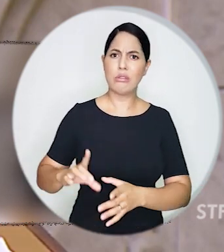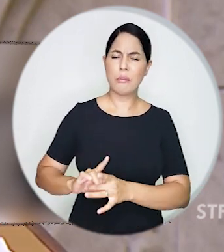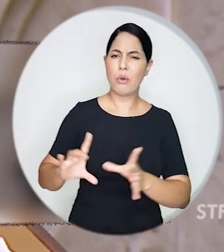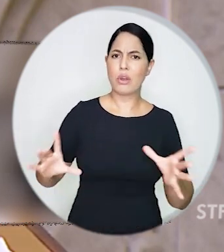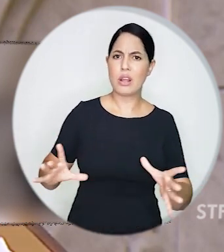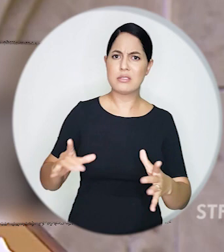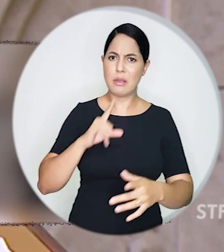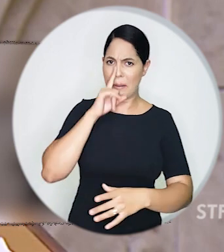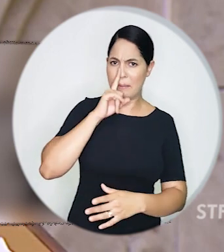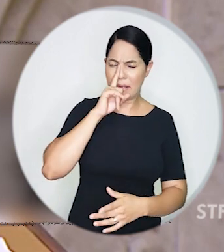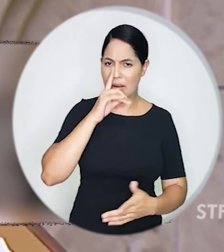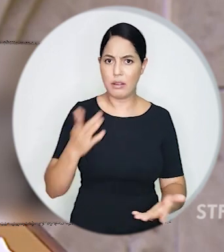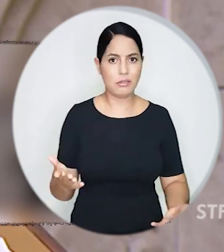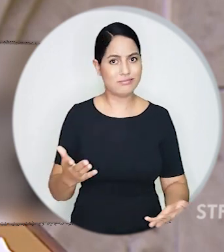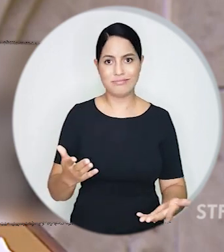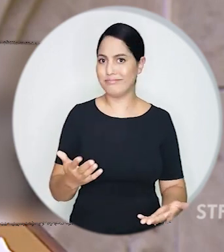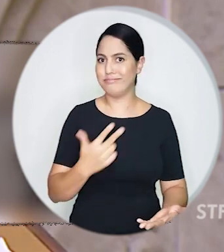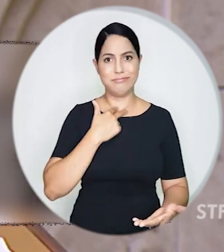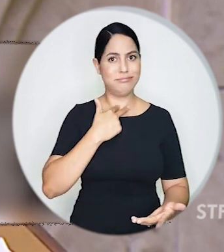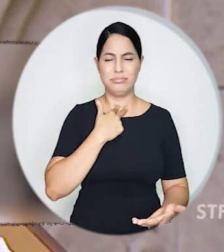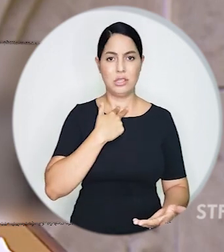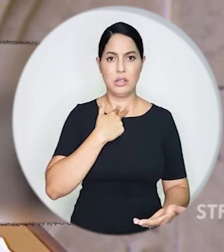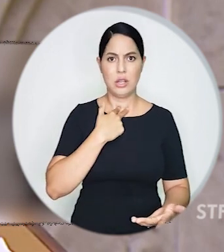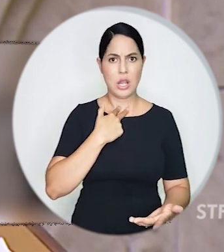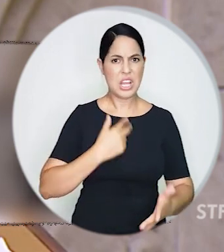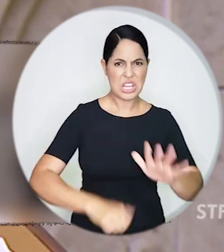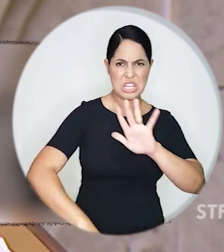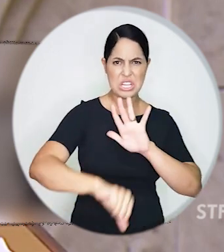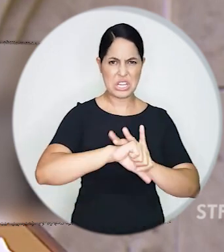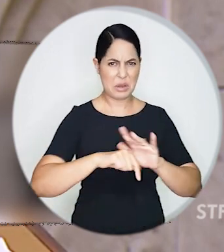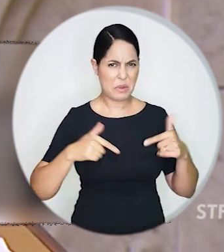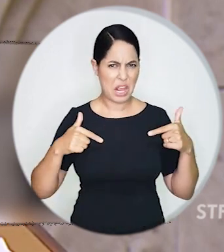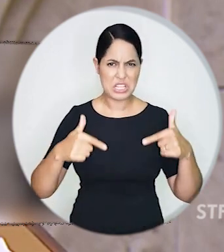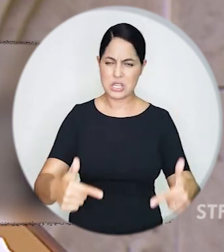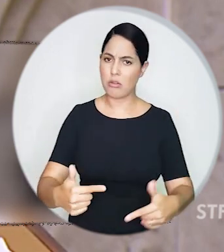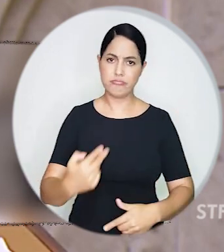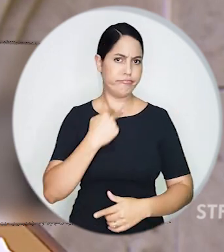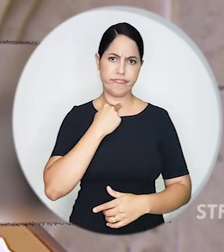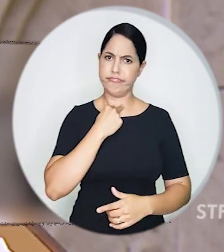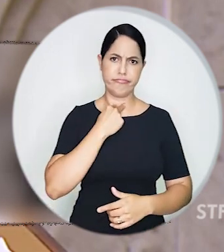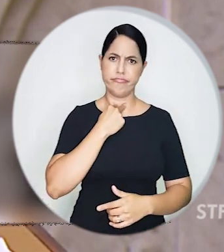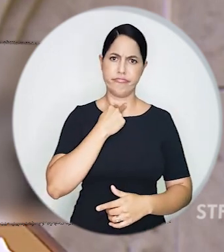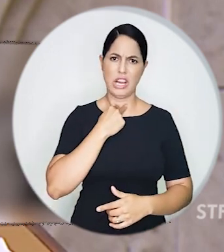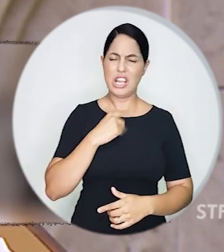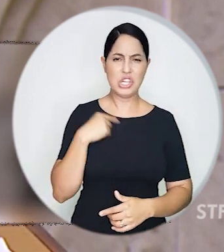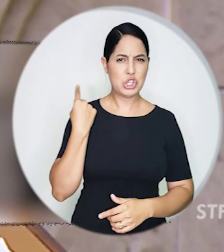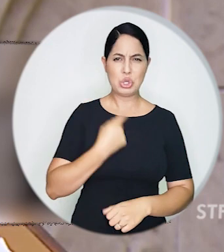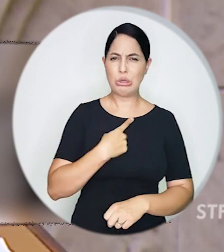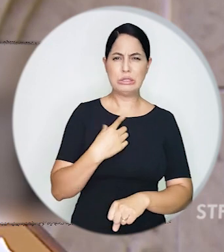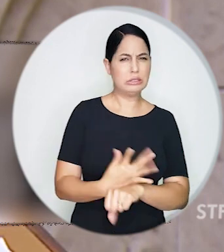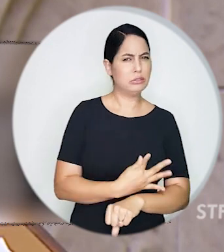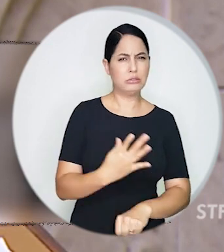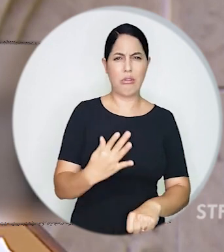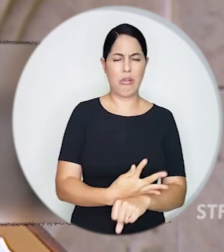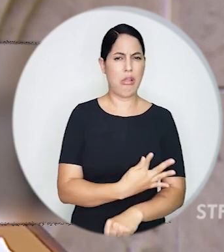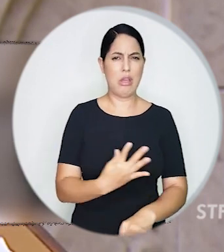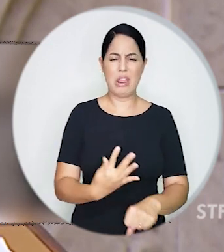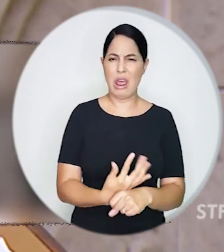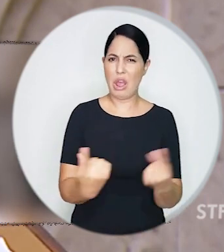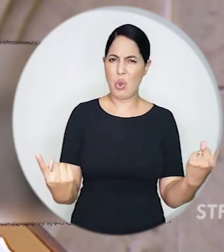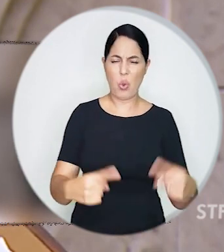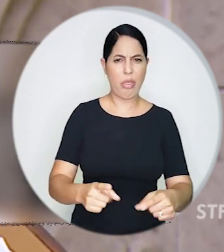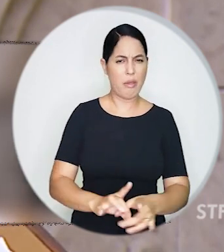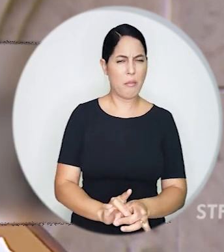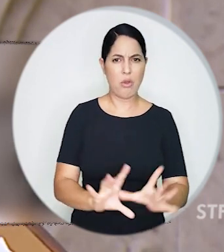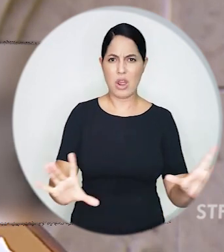nossa própria democracia. Não há uma liberdade para cometer crimes e não é possível tolerar atos que atentem